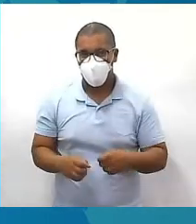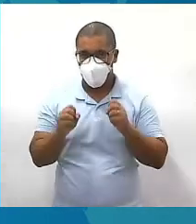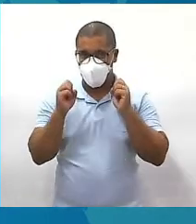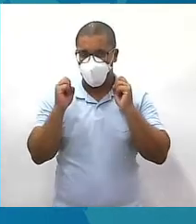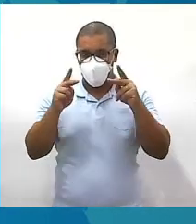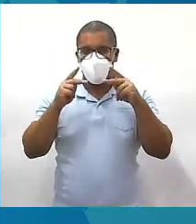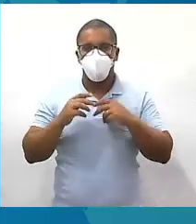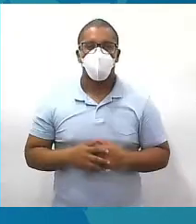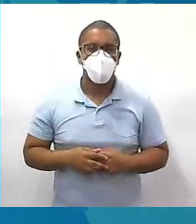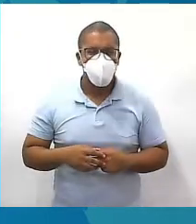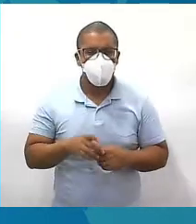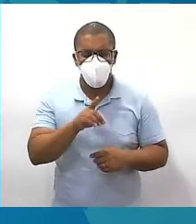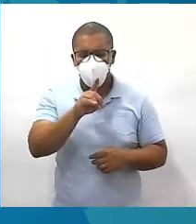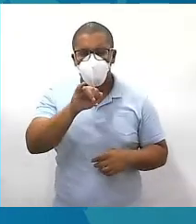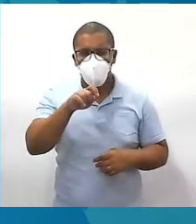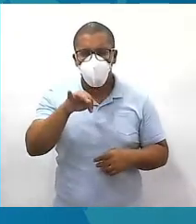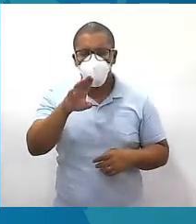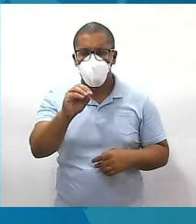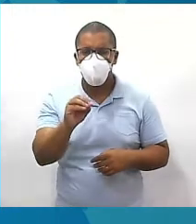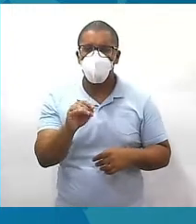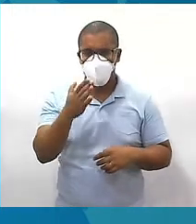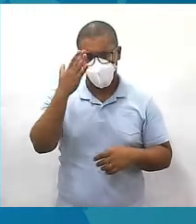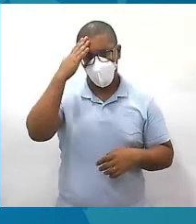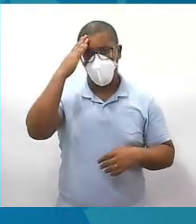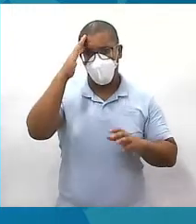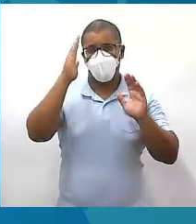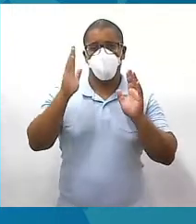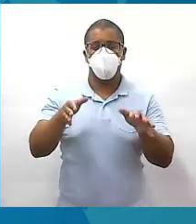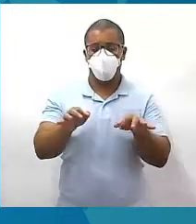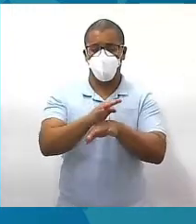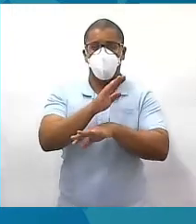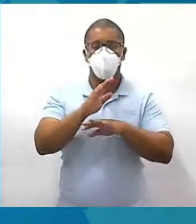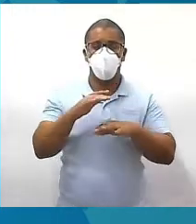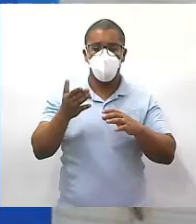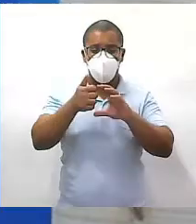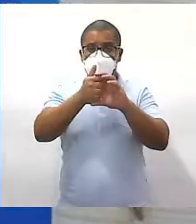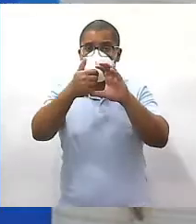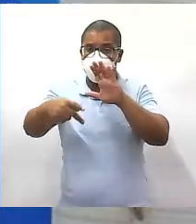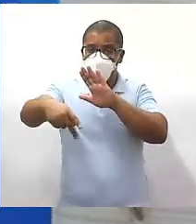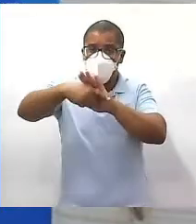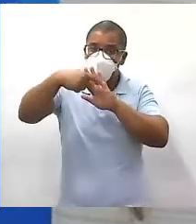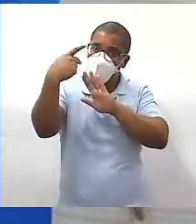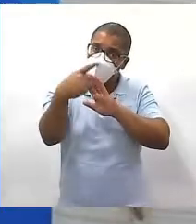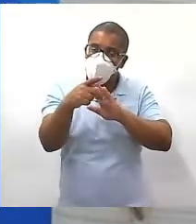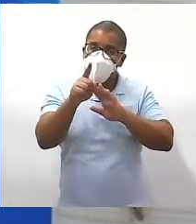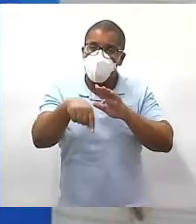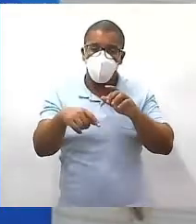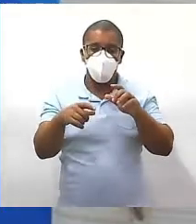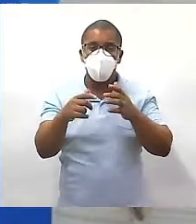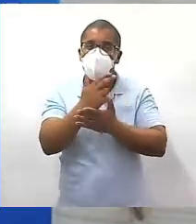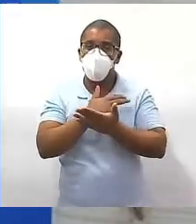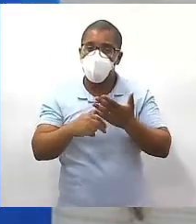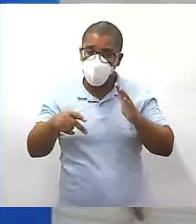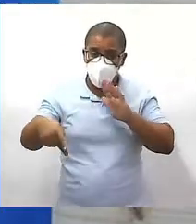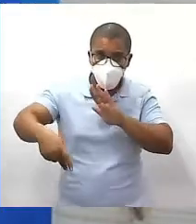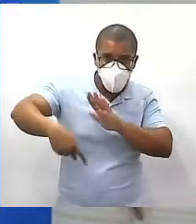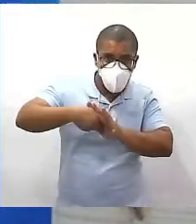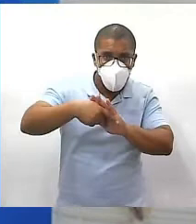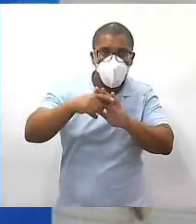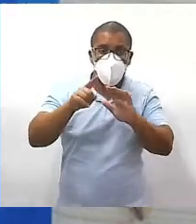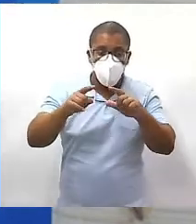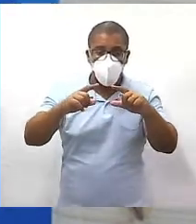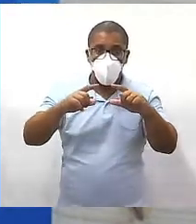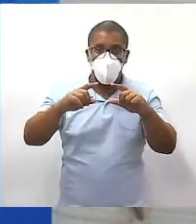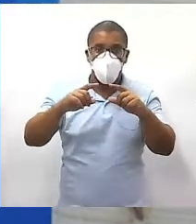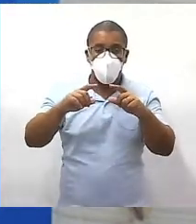Já sabe o que é o diâmetro? O diâmetro ele tem uma característica, ele tem uma fórmula. Ele é o